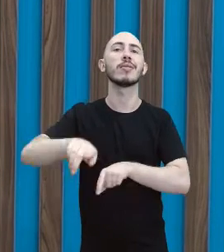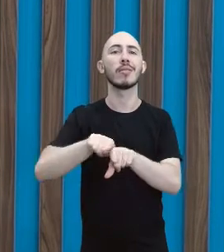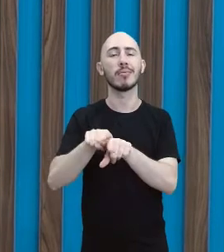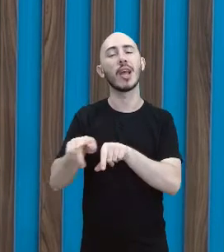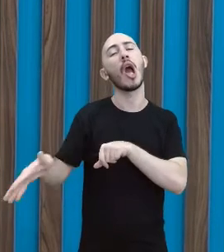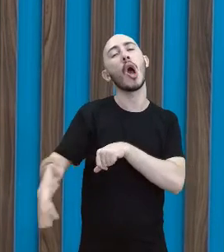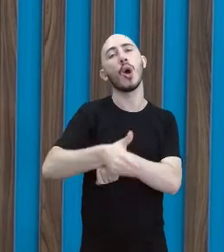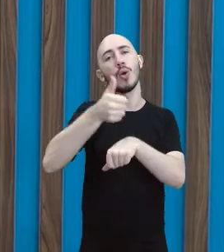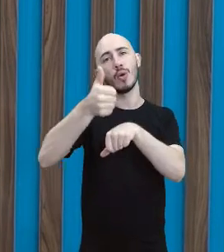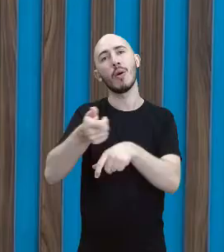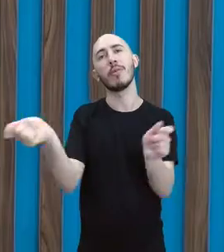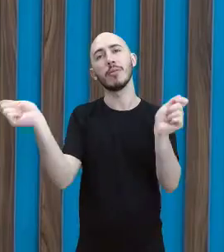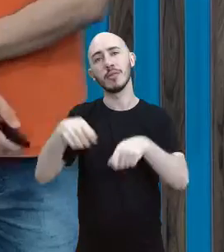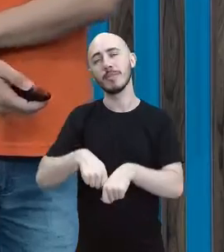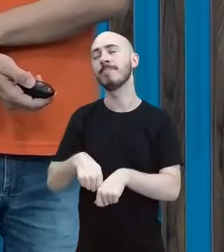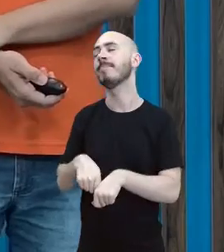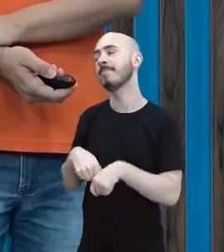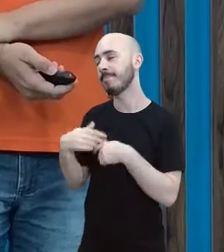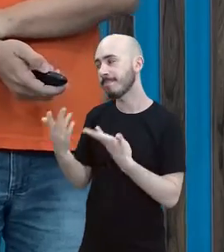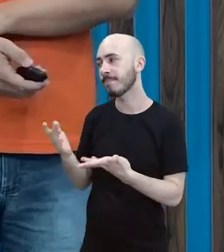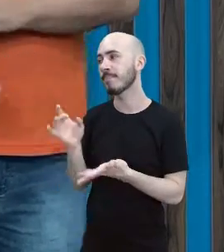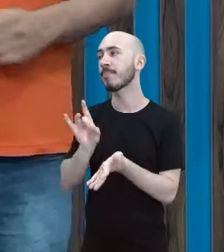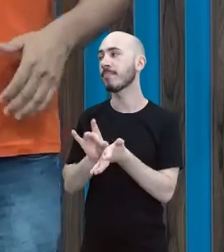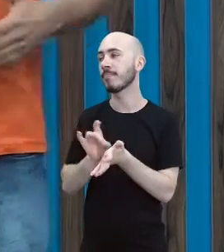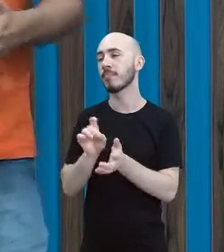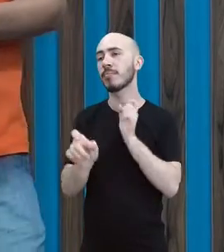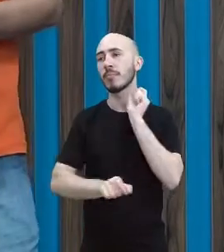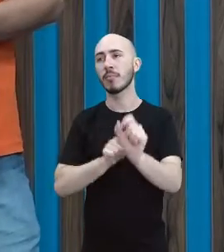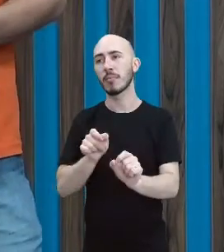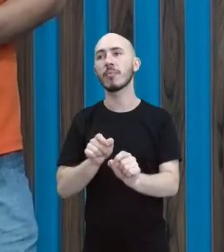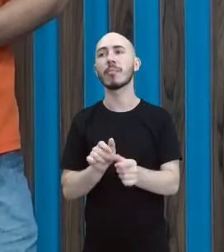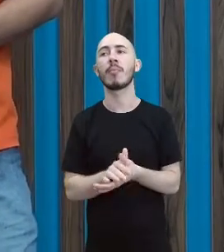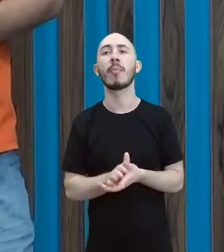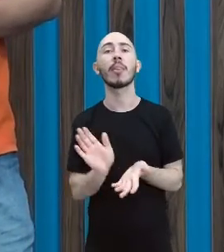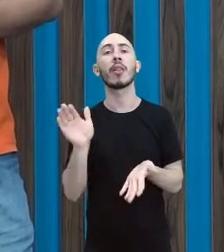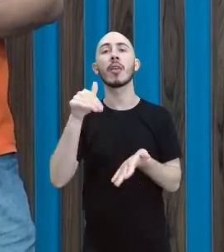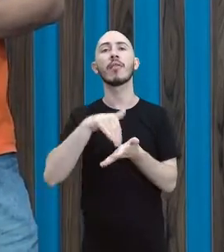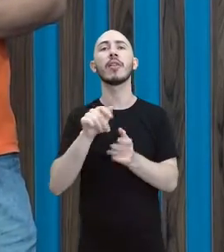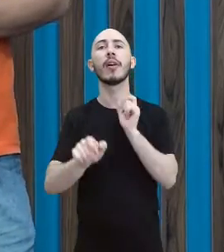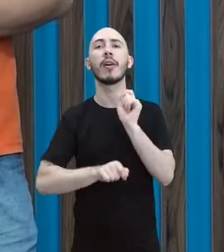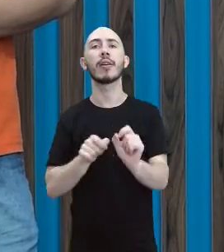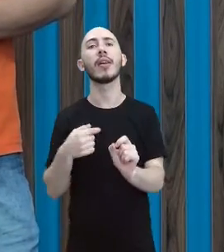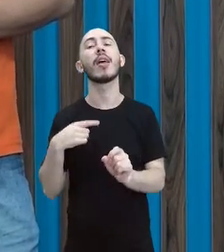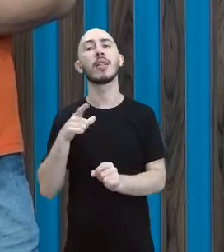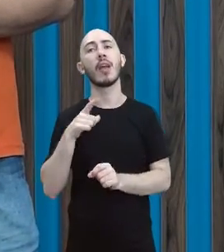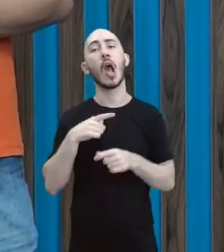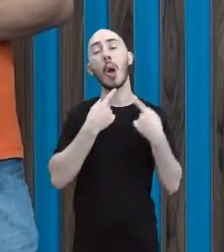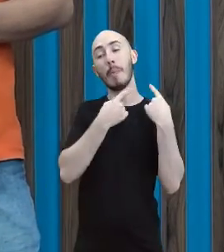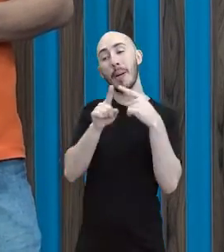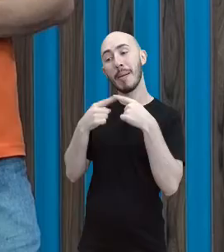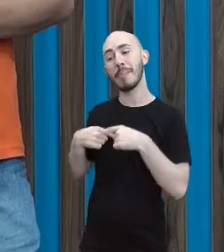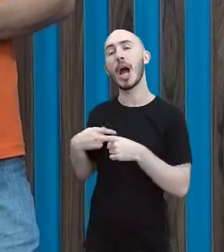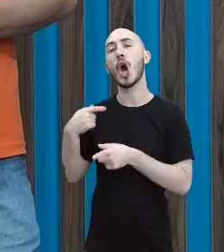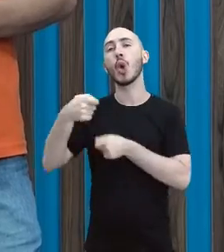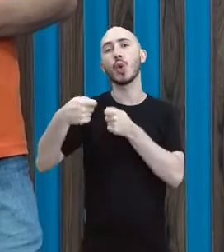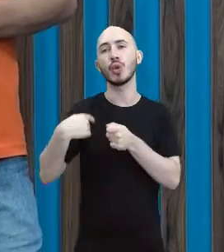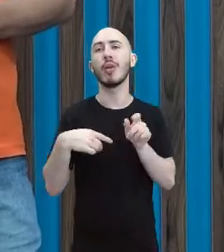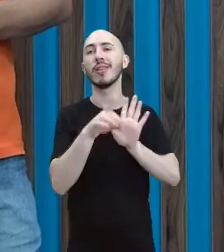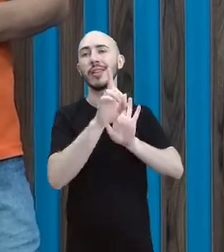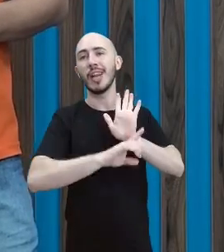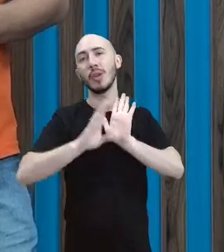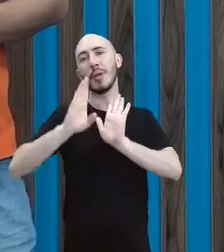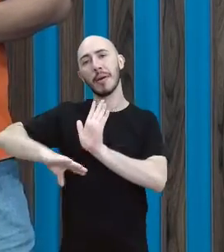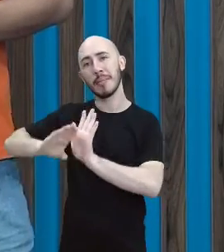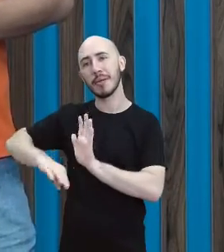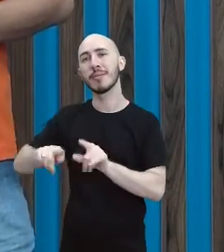golpe. E o que acontece é, no final das contas, né, a ampliação como eu disse, da repressão, da cassação de direitos. Como a gente pode